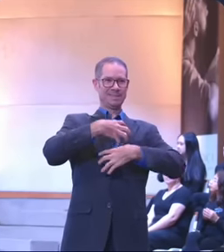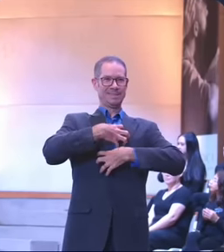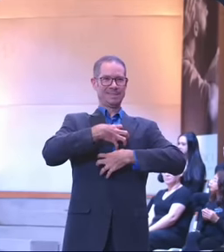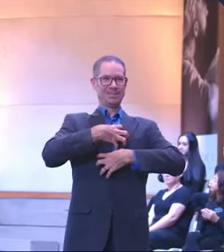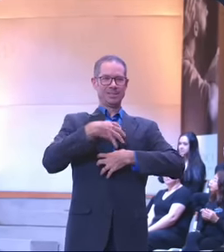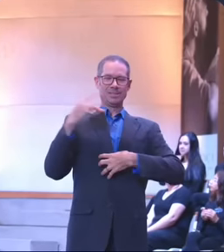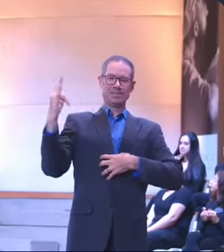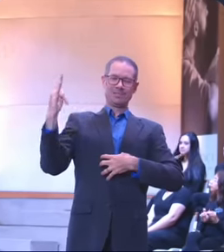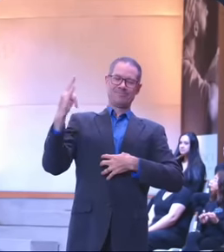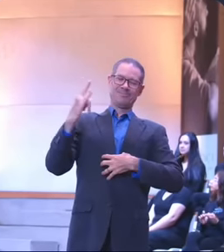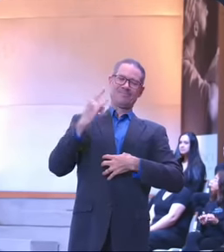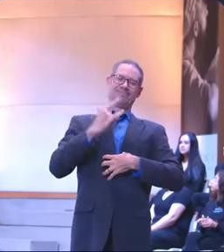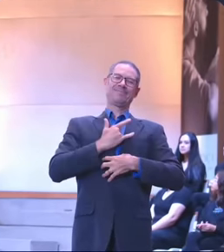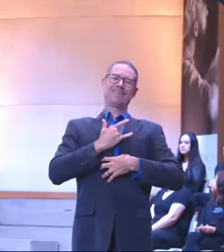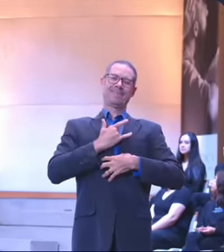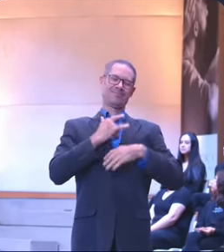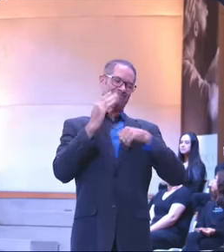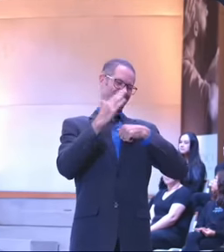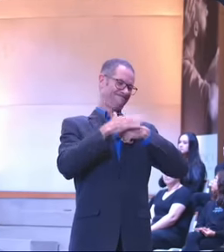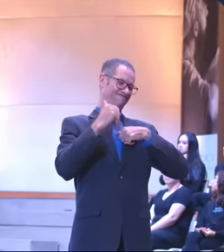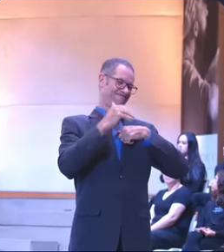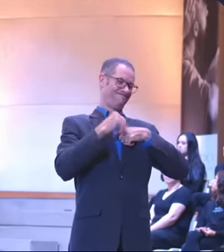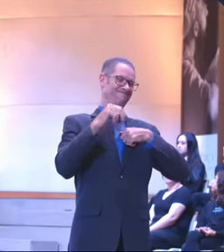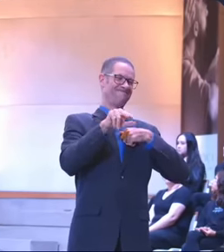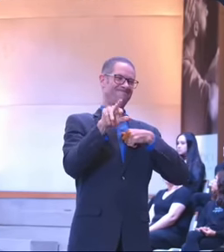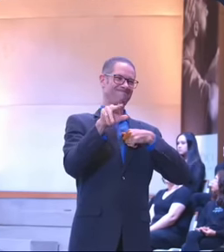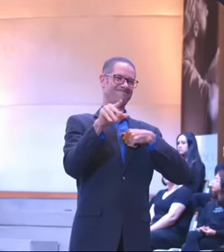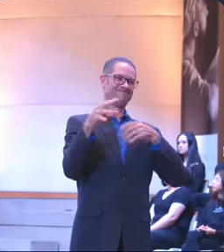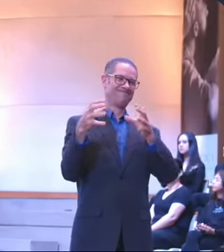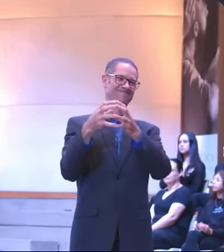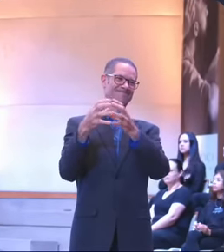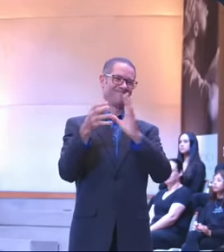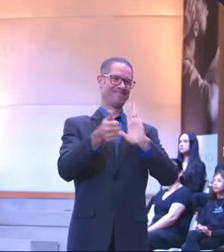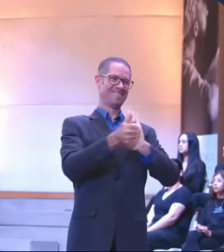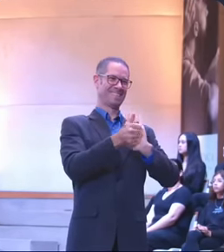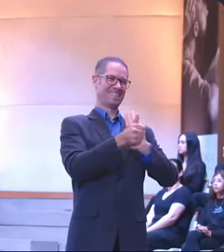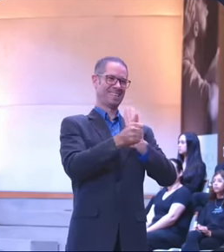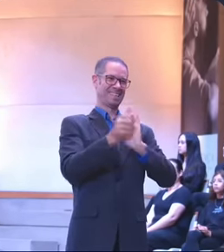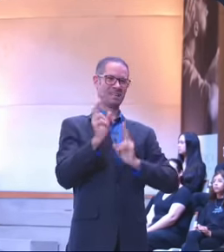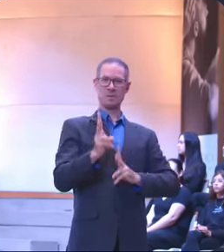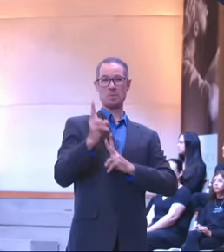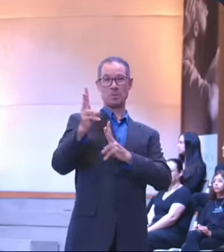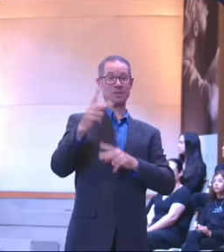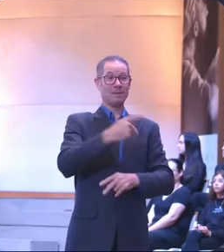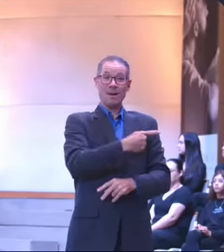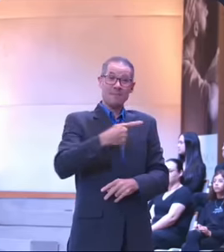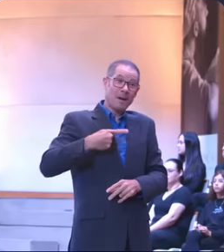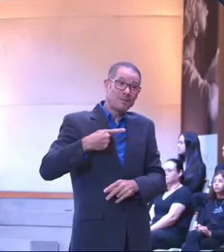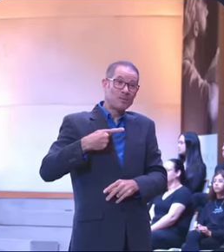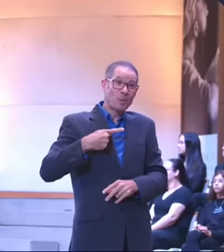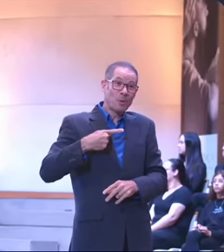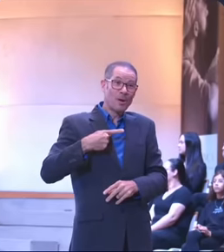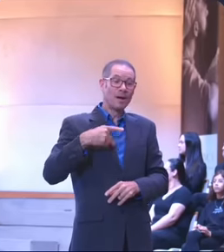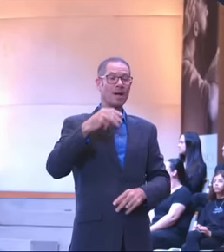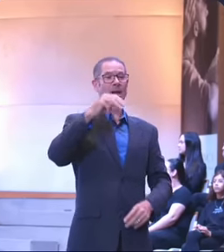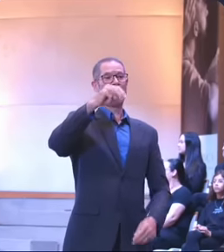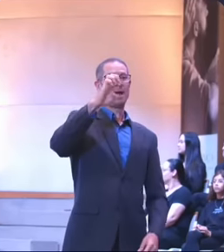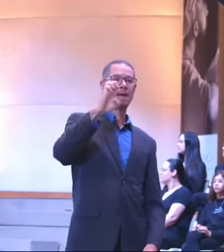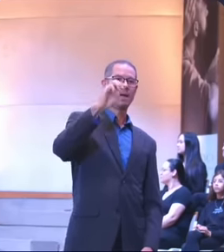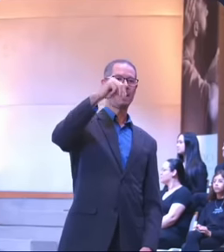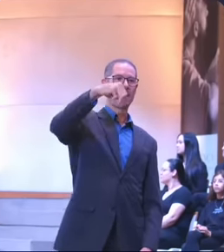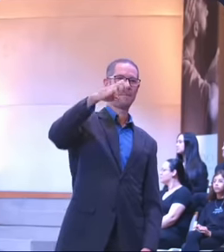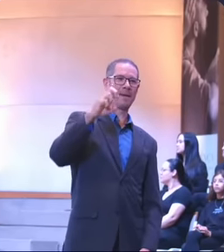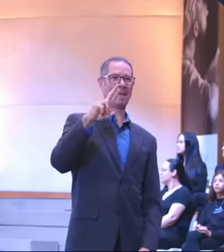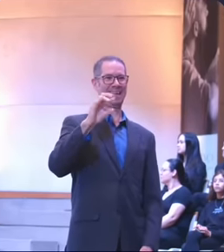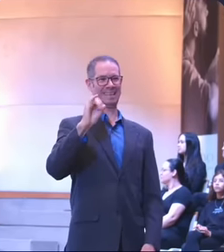Muito amado, muito acarinhado pelos irmãos. E aí eu vou continuar sendo pastor dos irmãos, emérito, né?